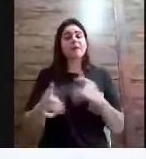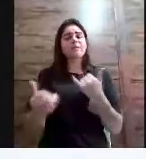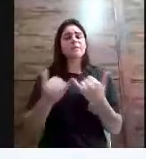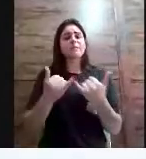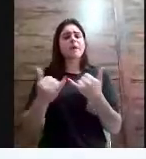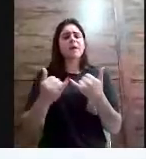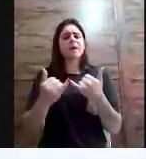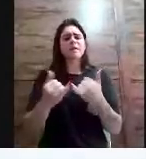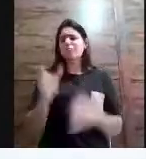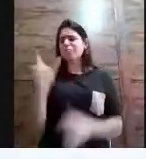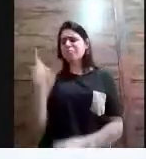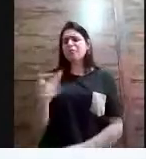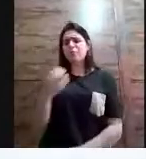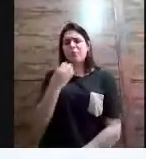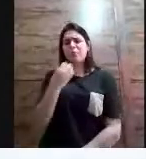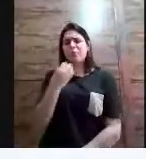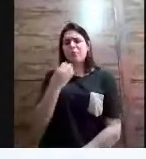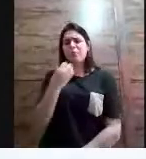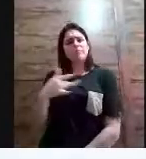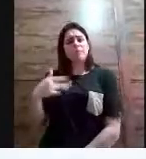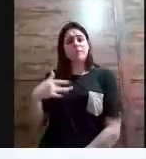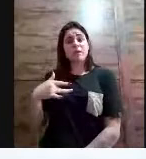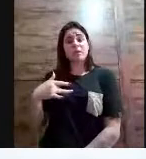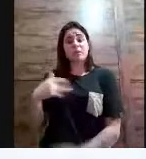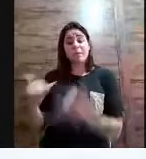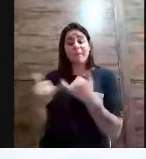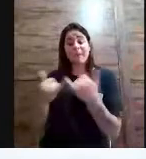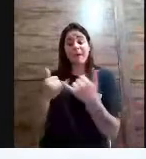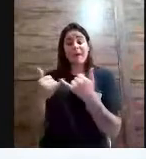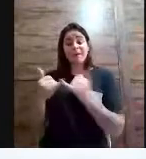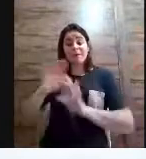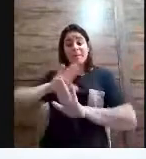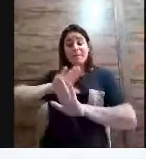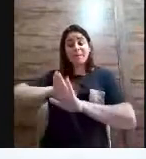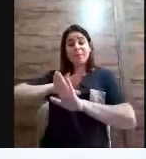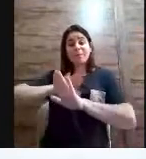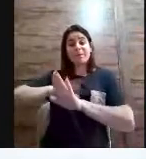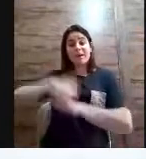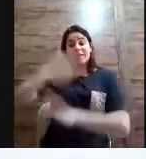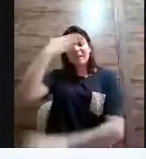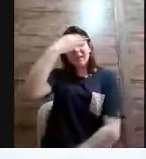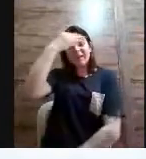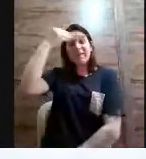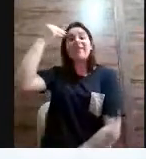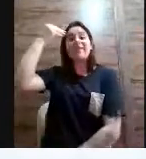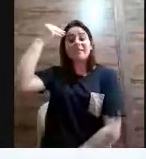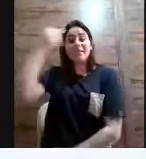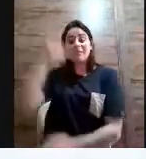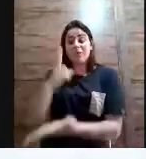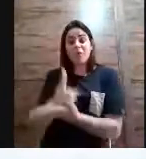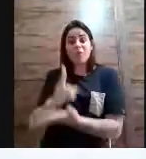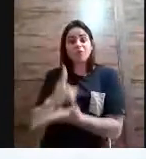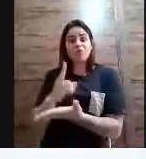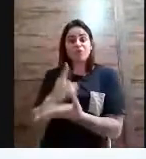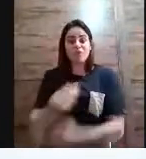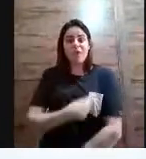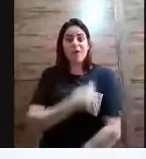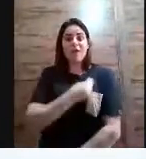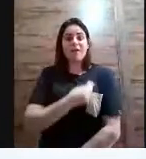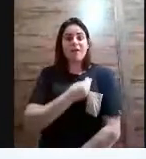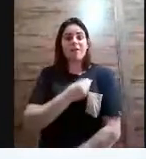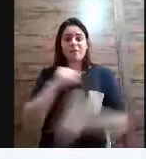bem e as pessoas esquecem que o vírus está presente, que continua sendo transmitido.